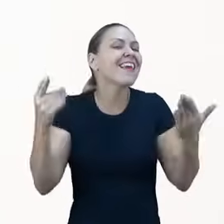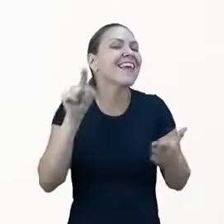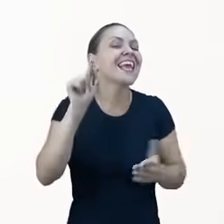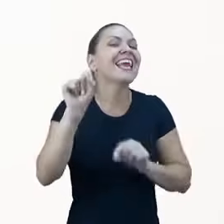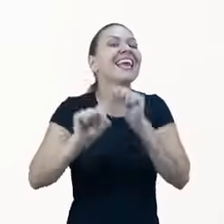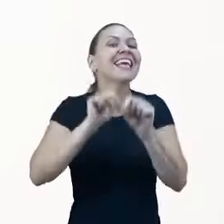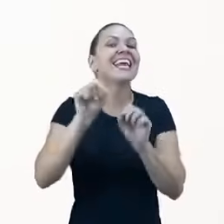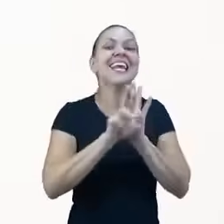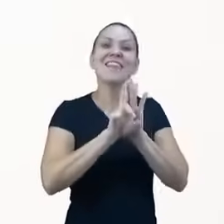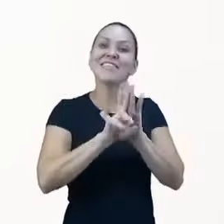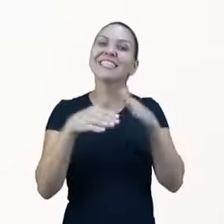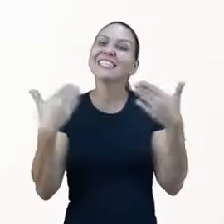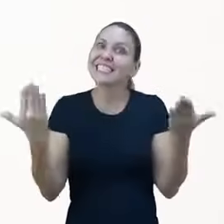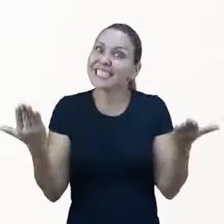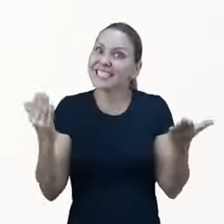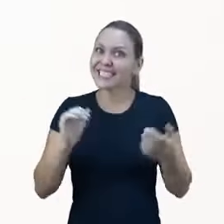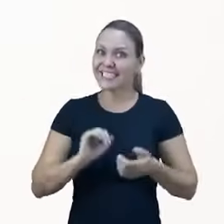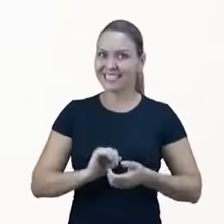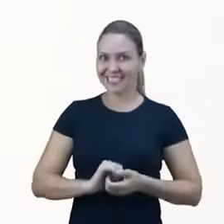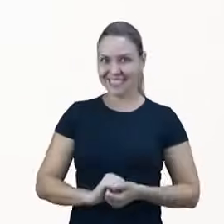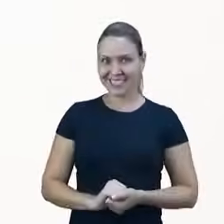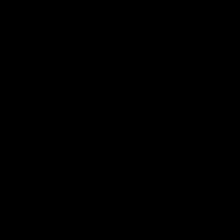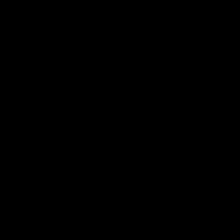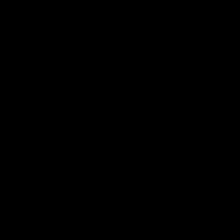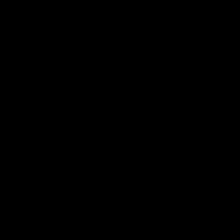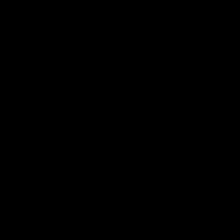E aí, quem te representa?